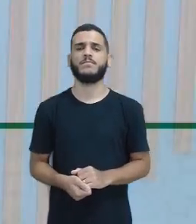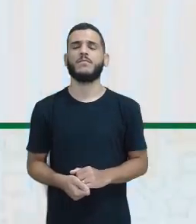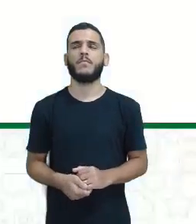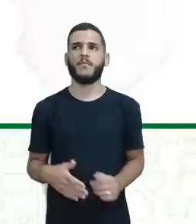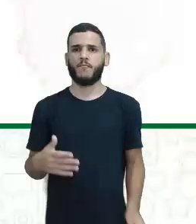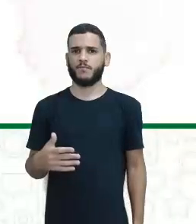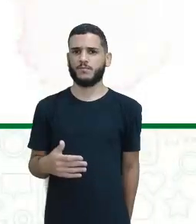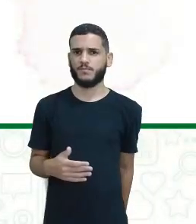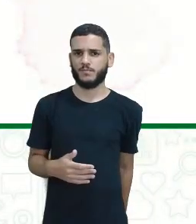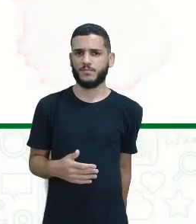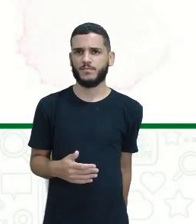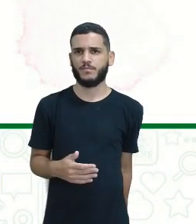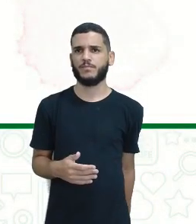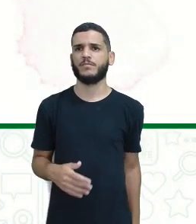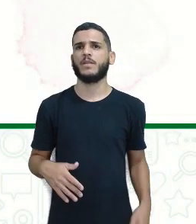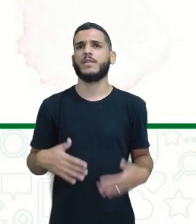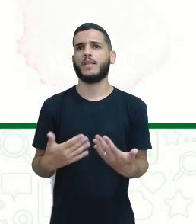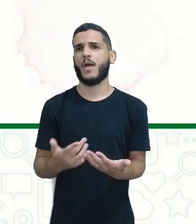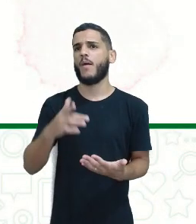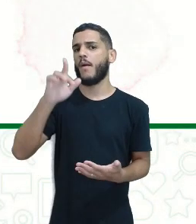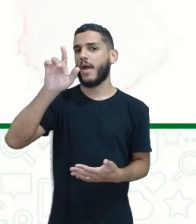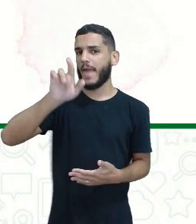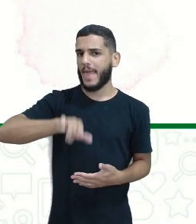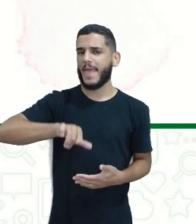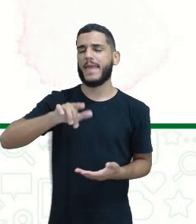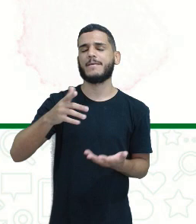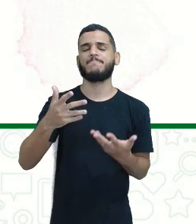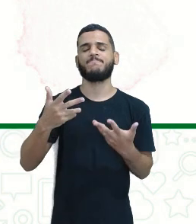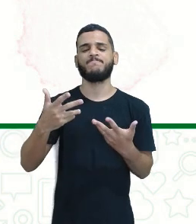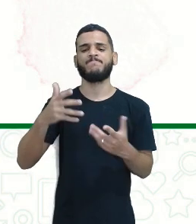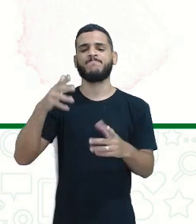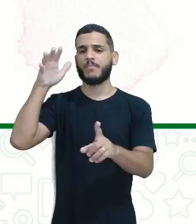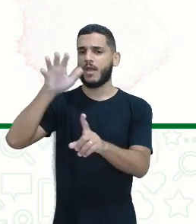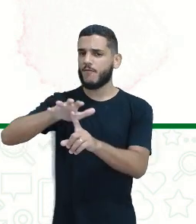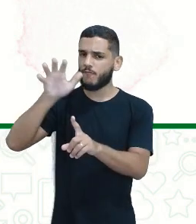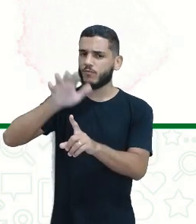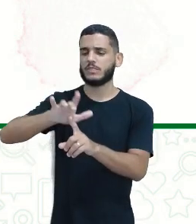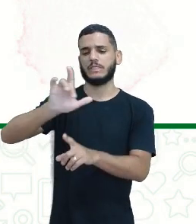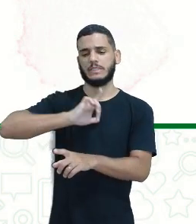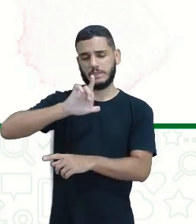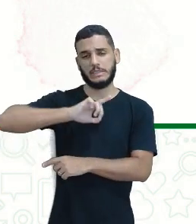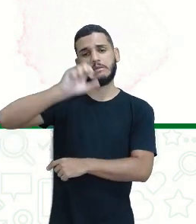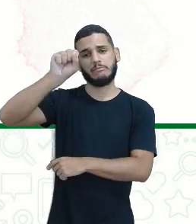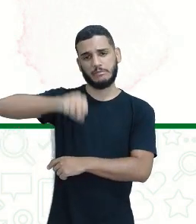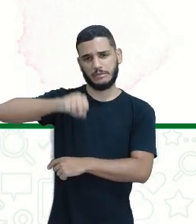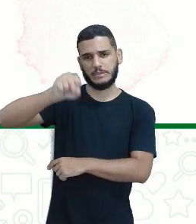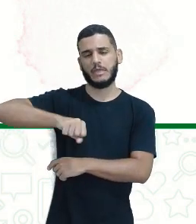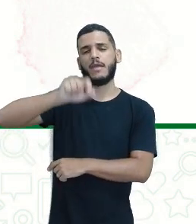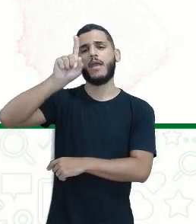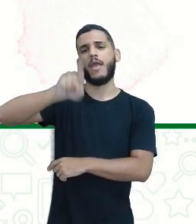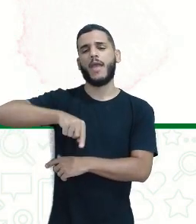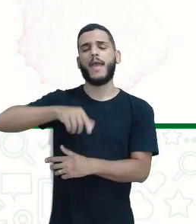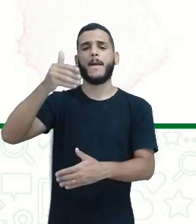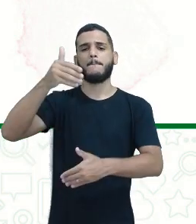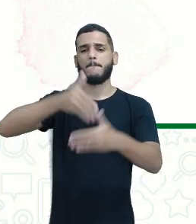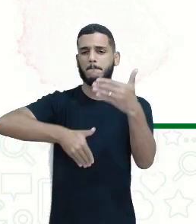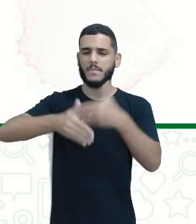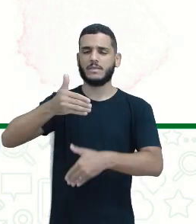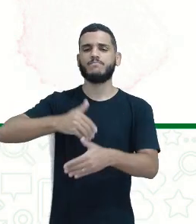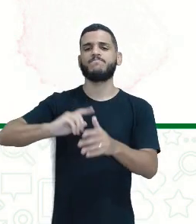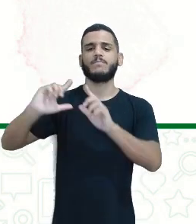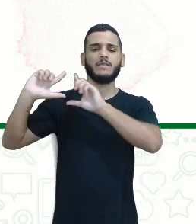Isso é tão forte, gente, é um elemento tão forte, essa composição, que faz parte da